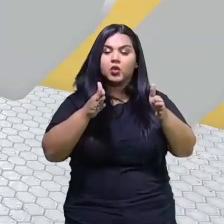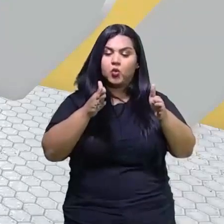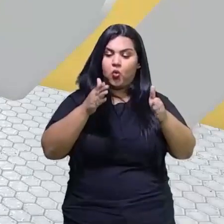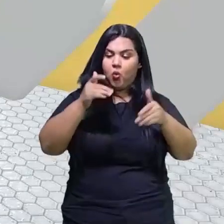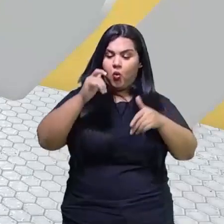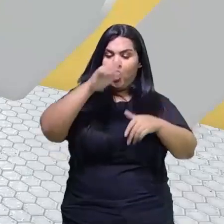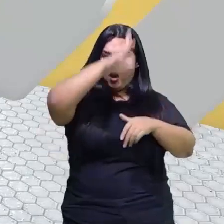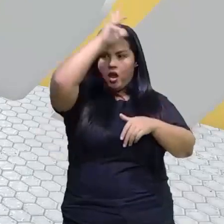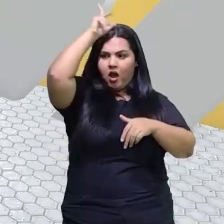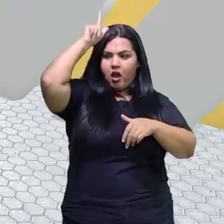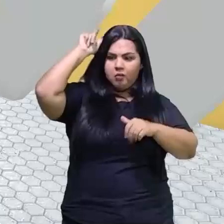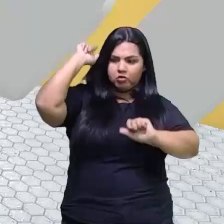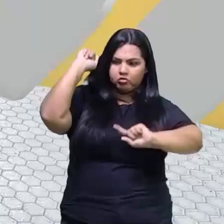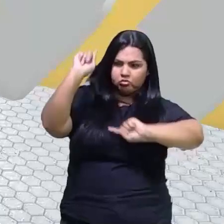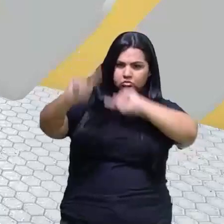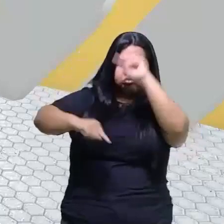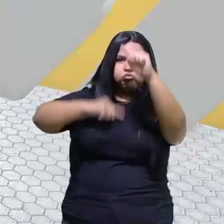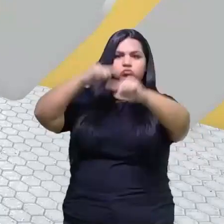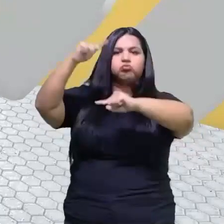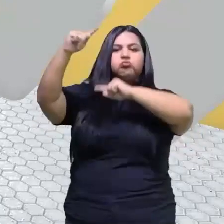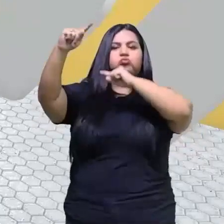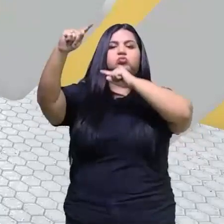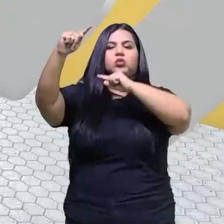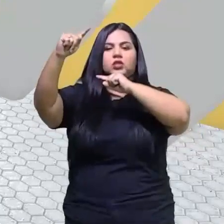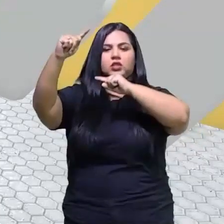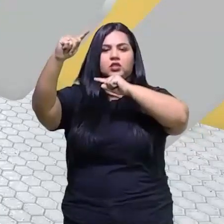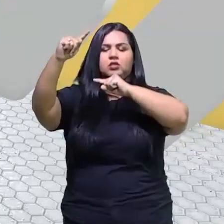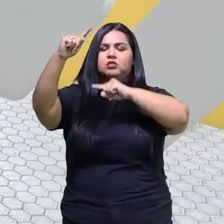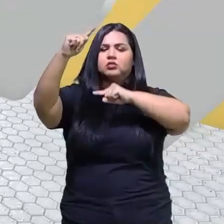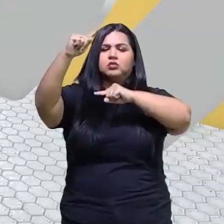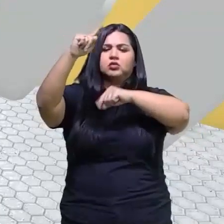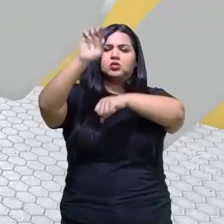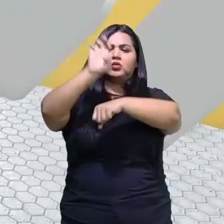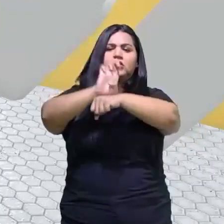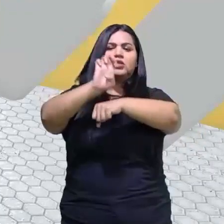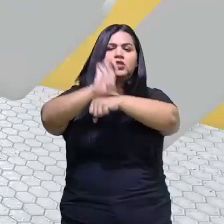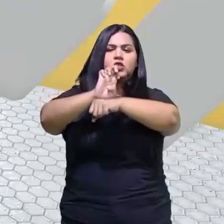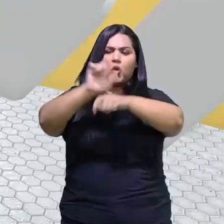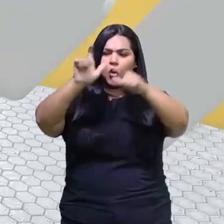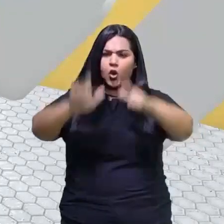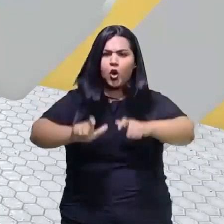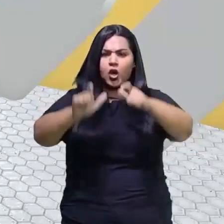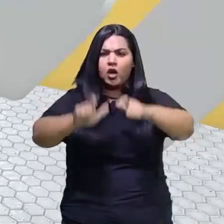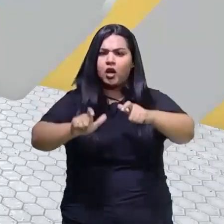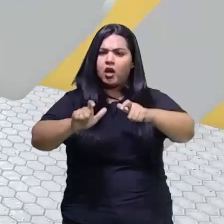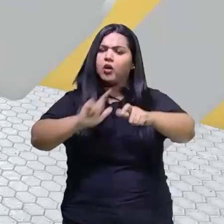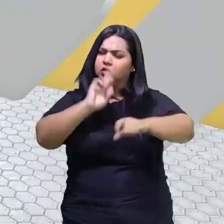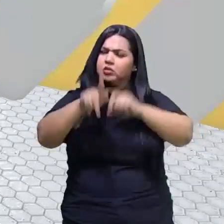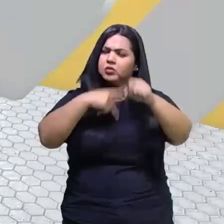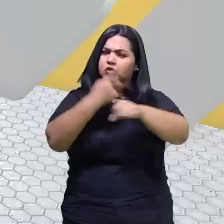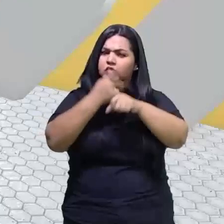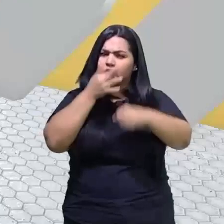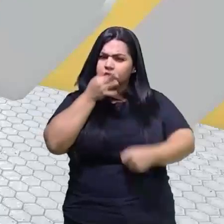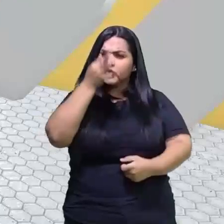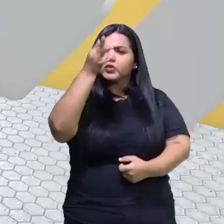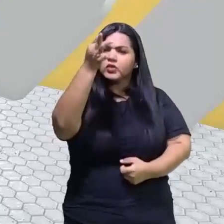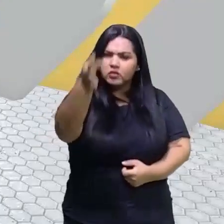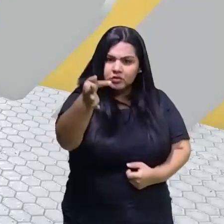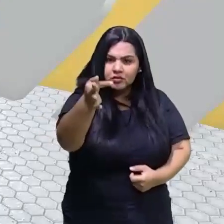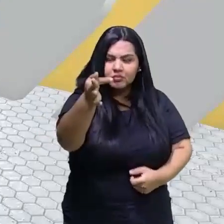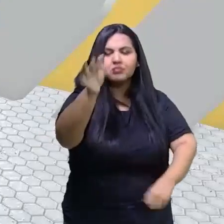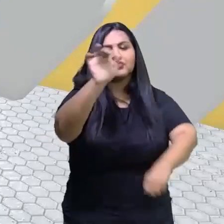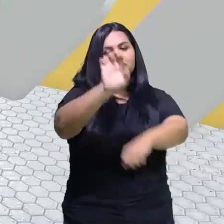elevada à categoria de província, nos tornando um estado, ou melhor dizendo, uma província que futuramente seria chamado de